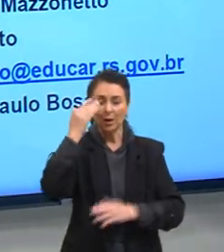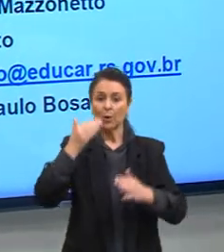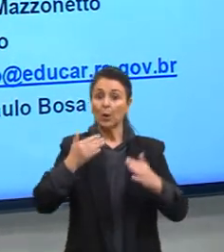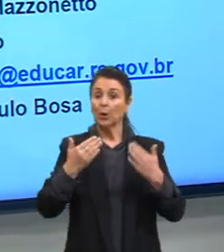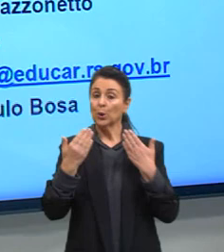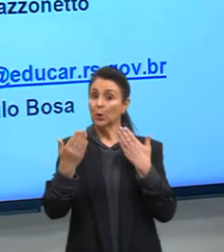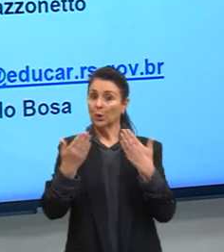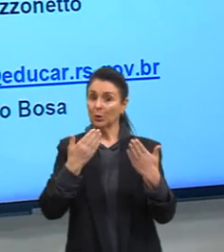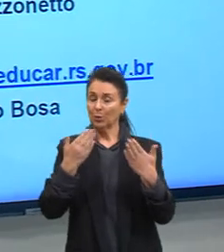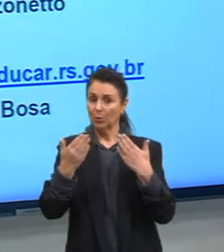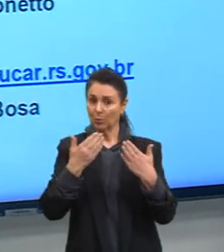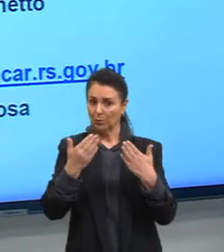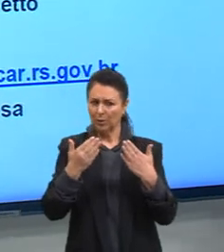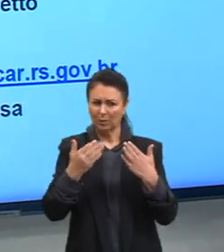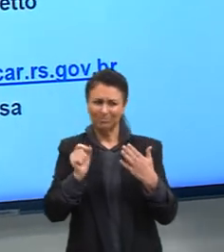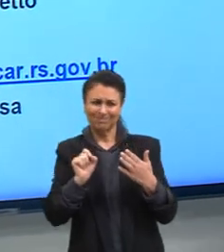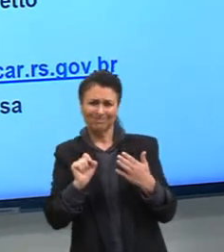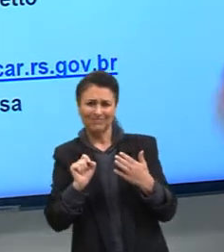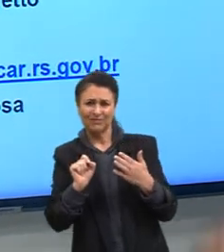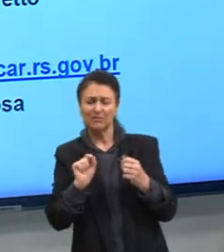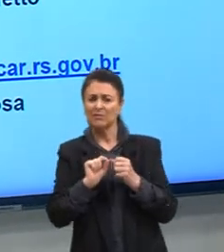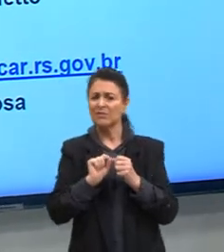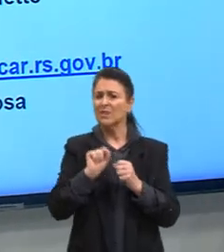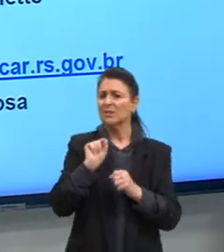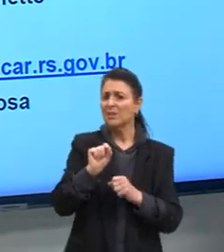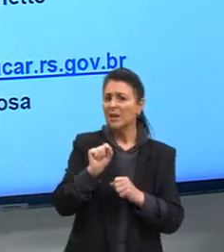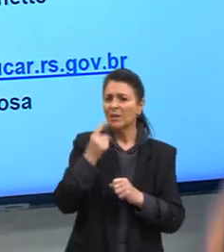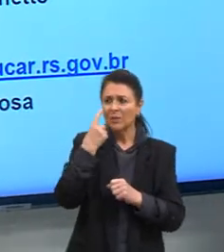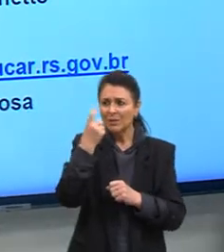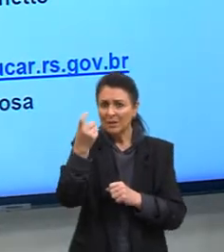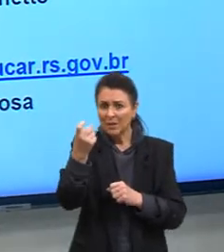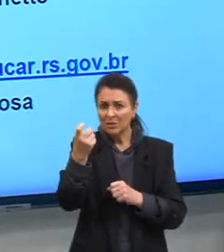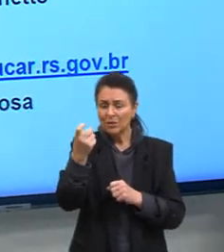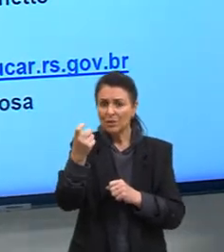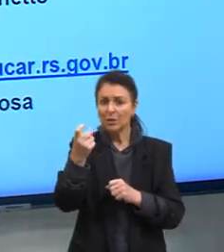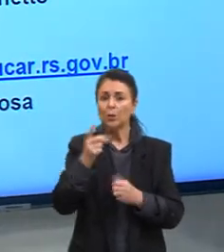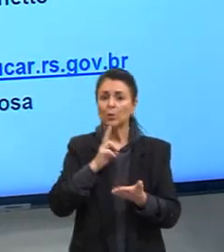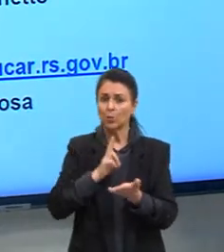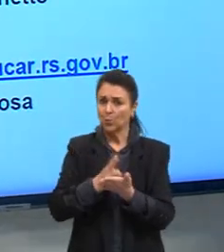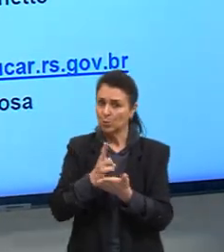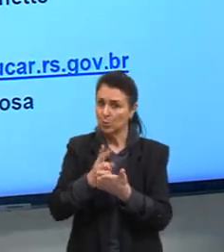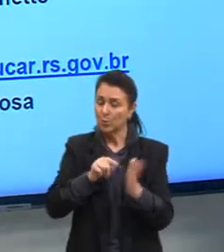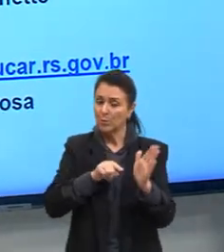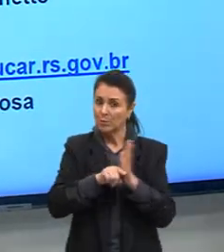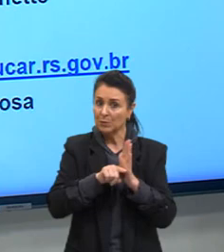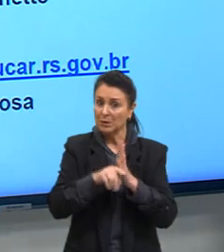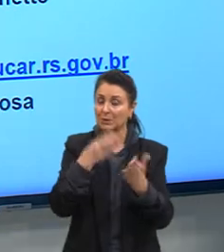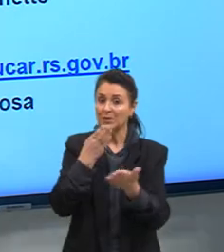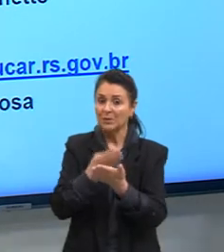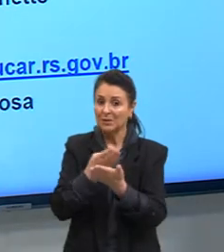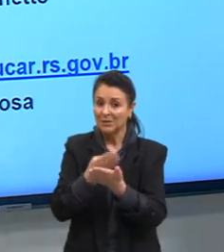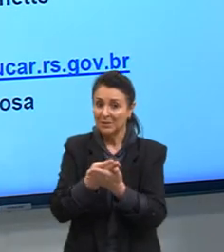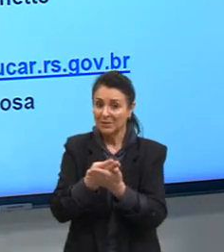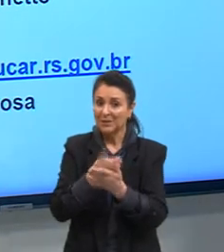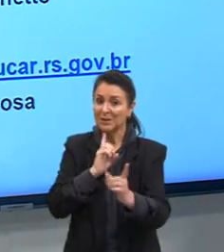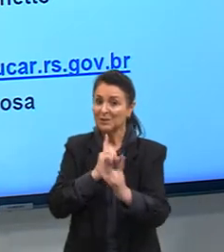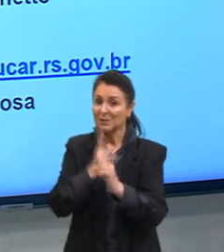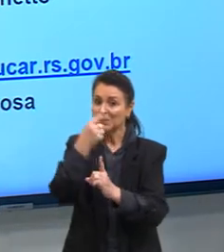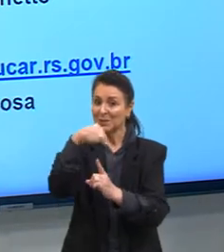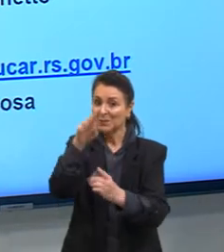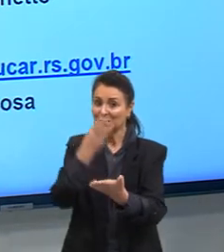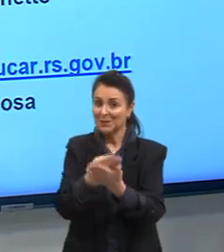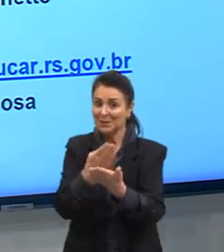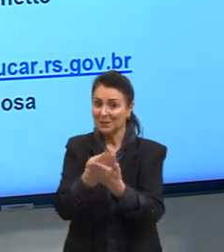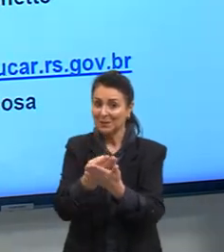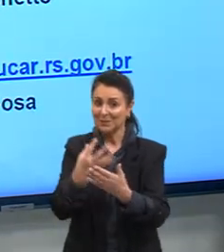dúvida né se desperte alguma dúvida alguma curiosidade continue pesquisando continue estudando então se encontramos na